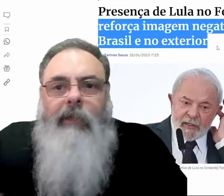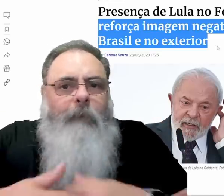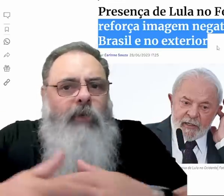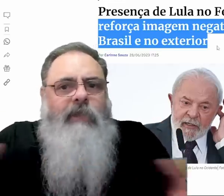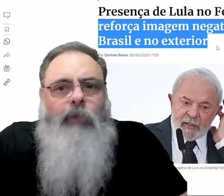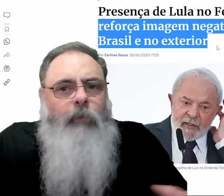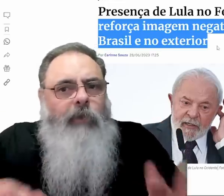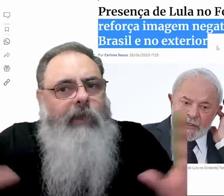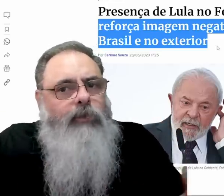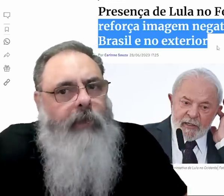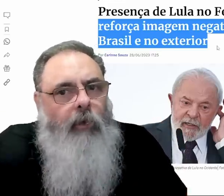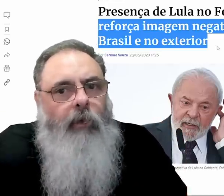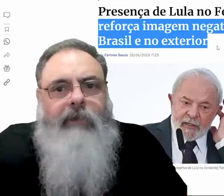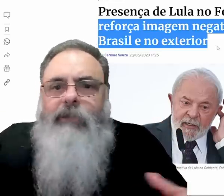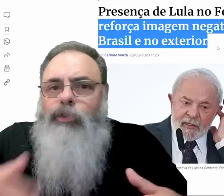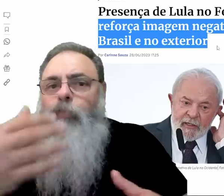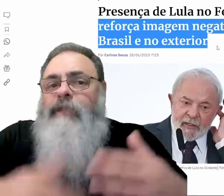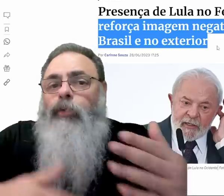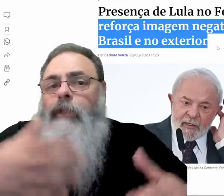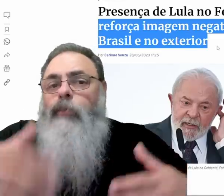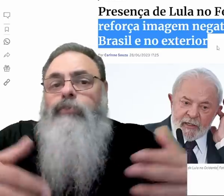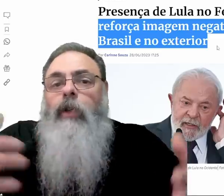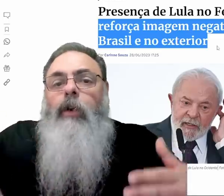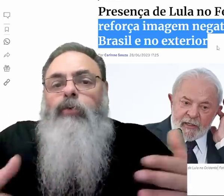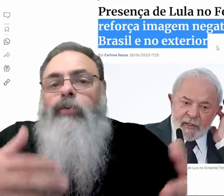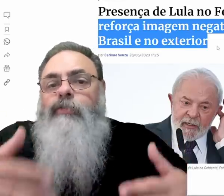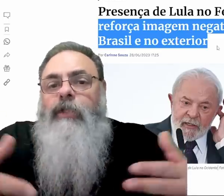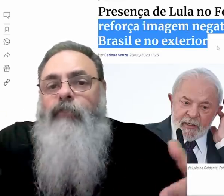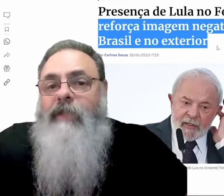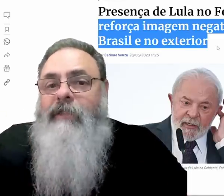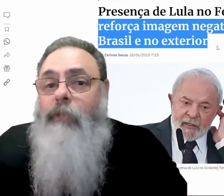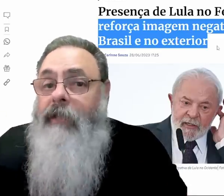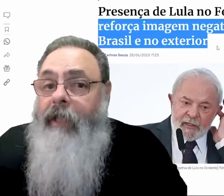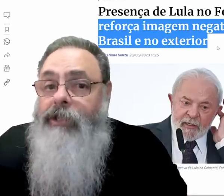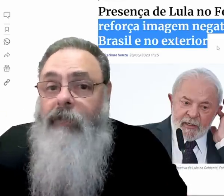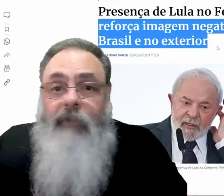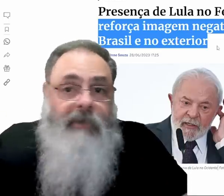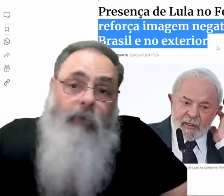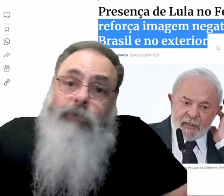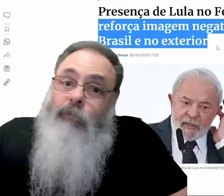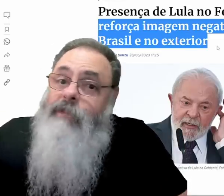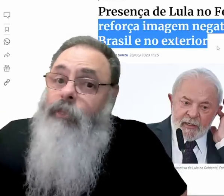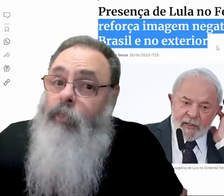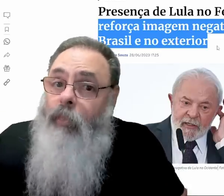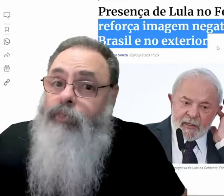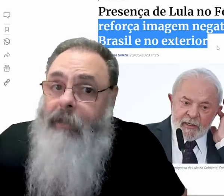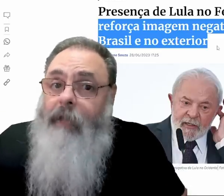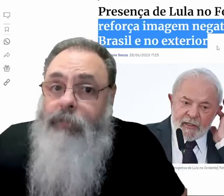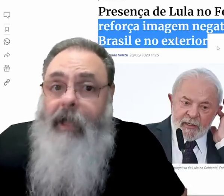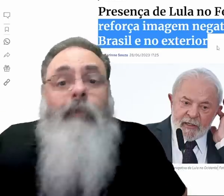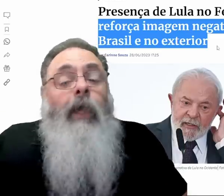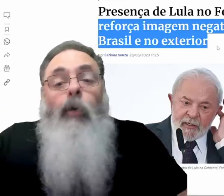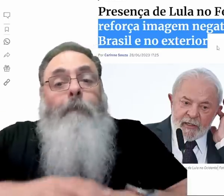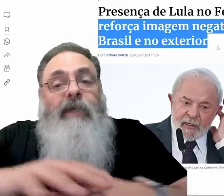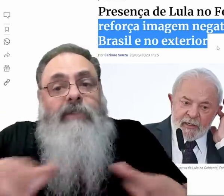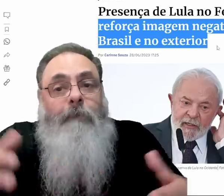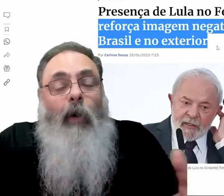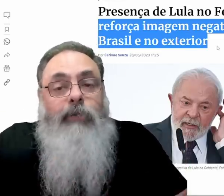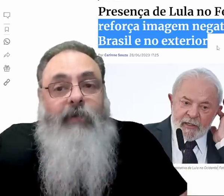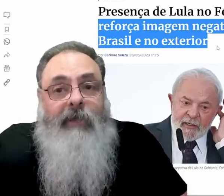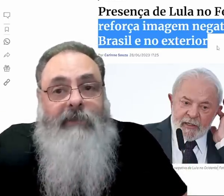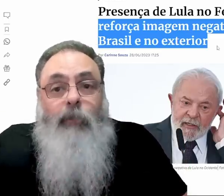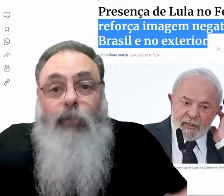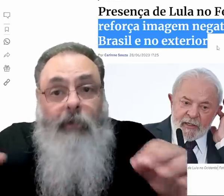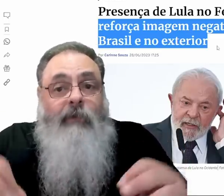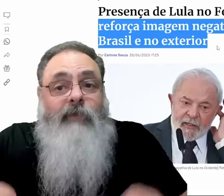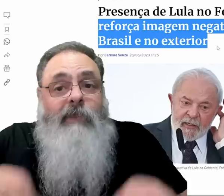depois que tá no poder a história é outra a gente começa a tornar os nossos adversários inelegíveis né como tô fazendo com bolsonaro já o principal